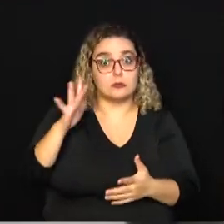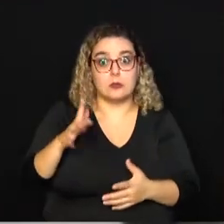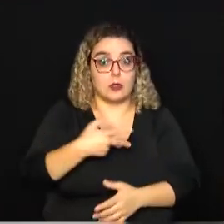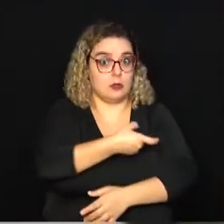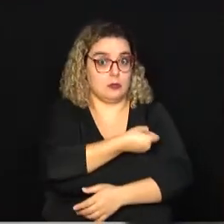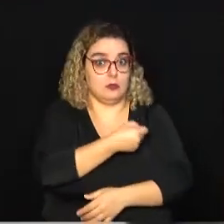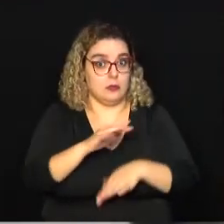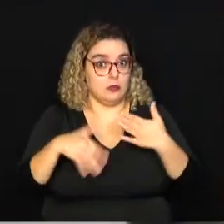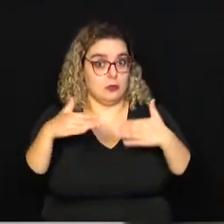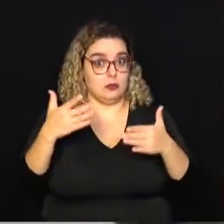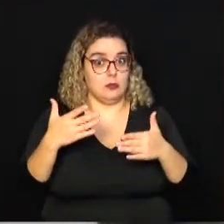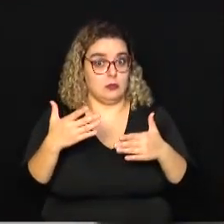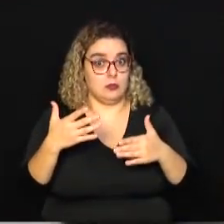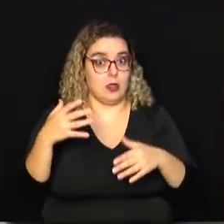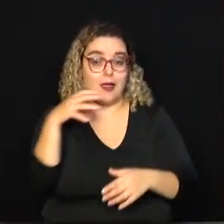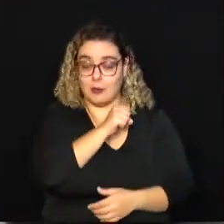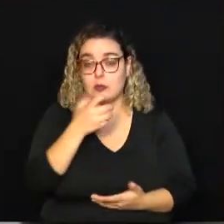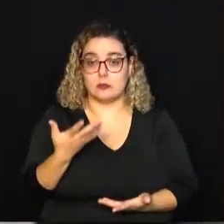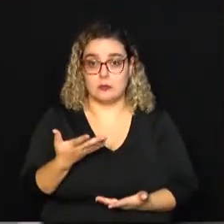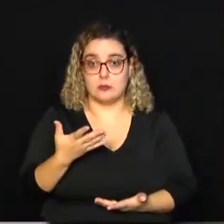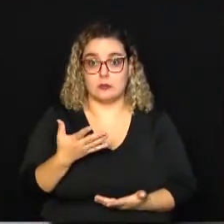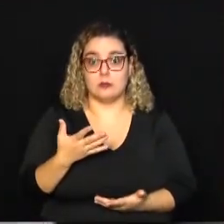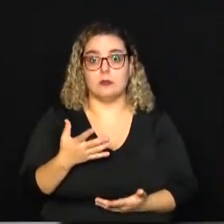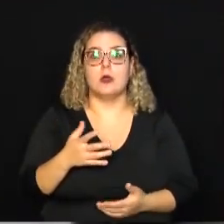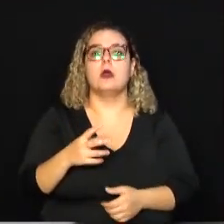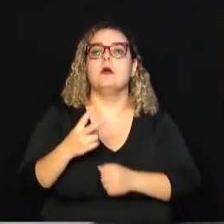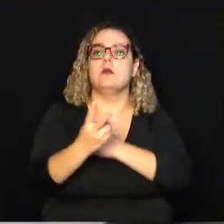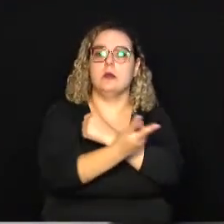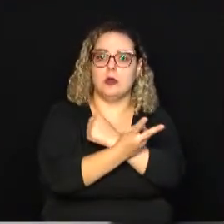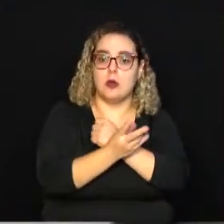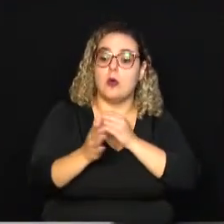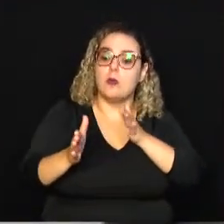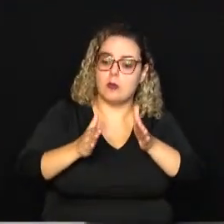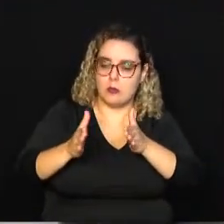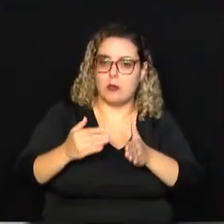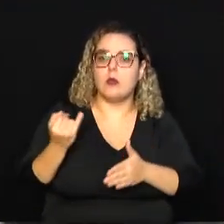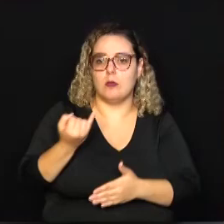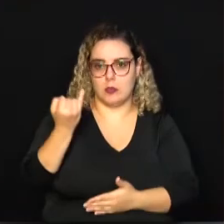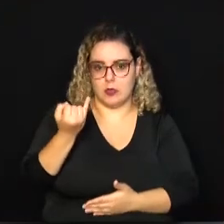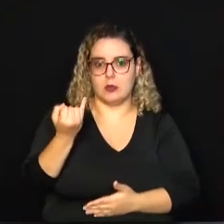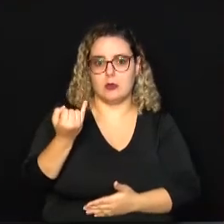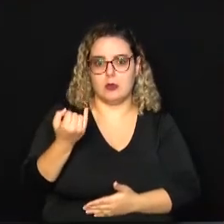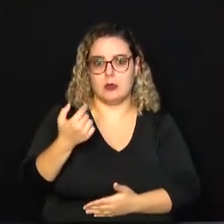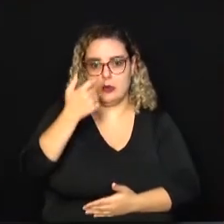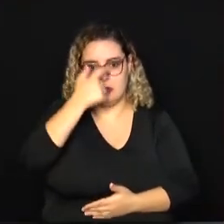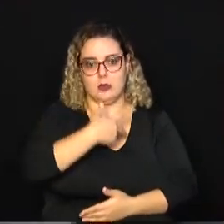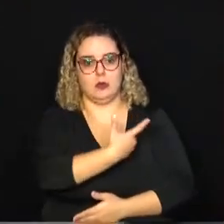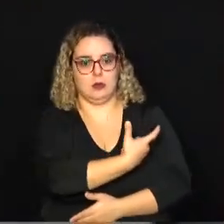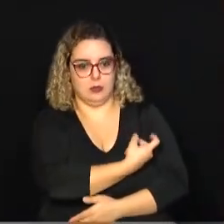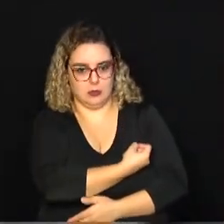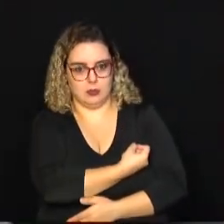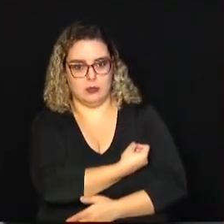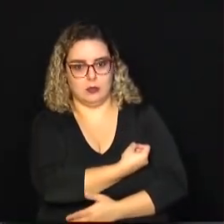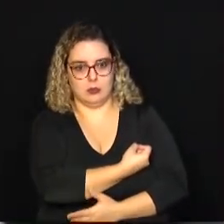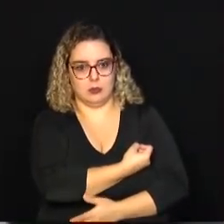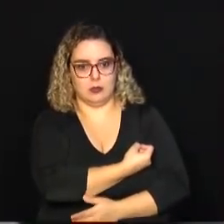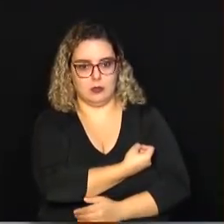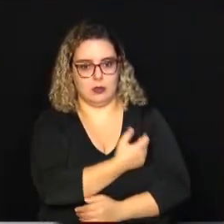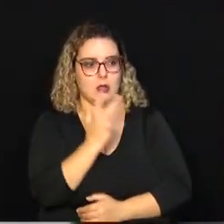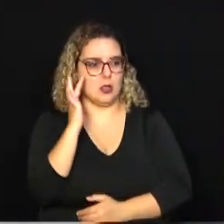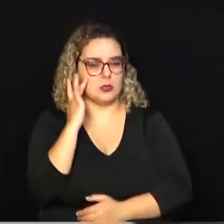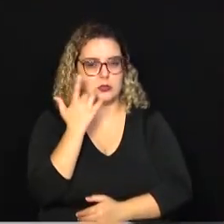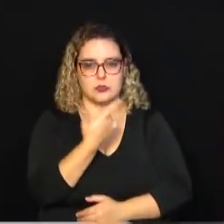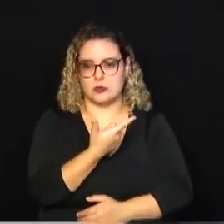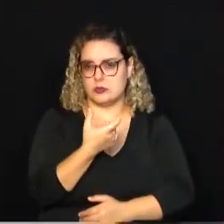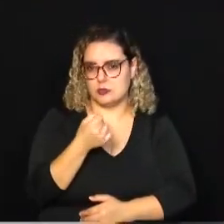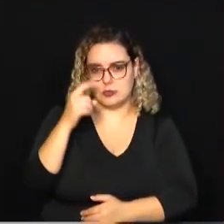foram desenvolvidas em tempo recorde. Mas a gente sabe que elas protegem por um período importante de tempo. Eu mesmo tomei a Coronavac, já faz acho que uns 20